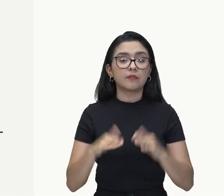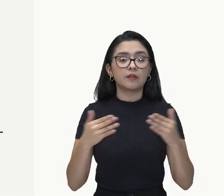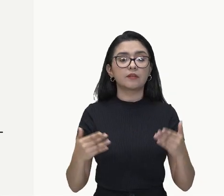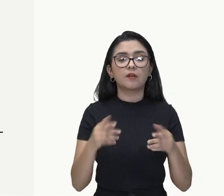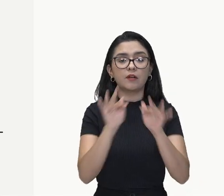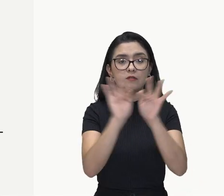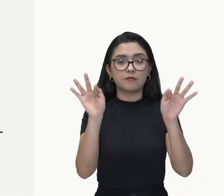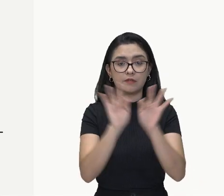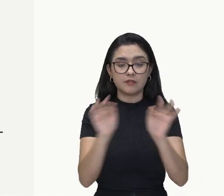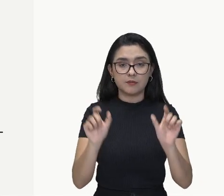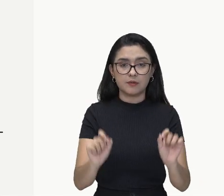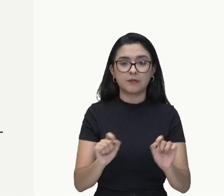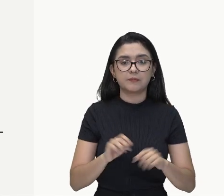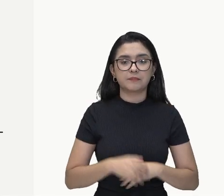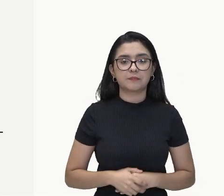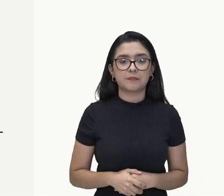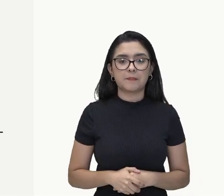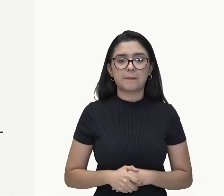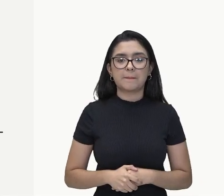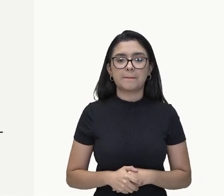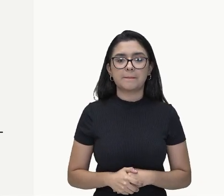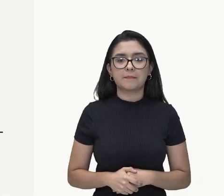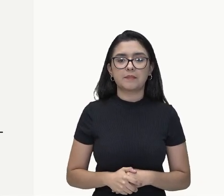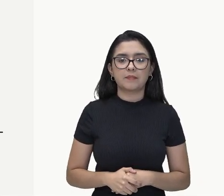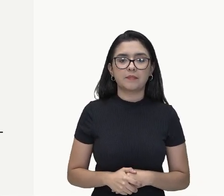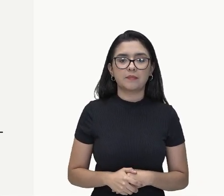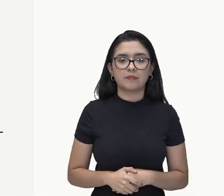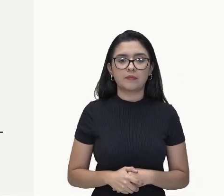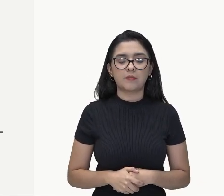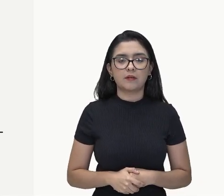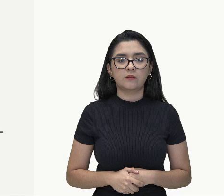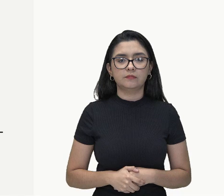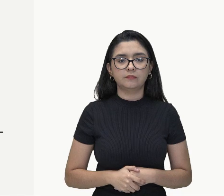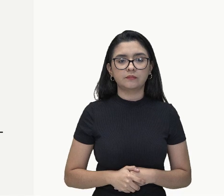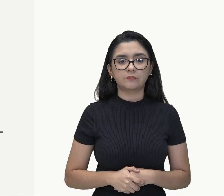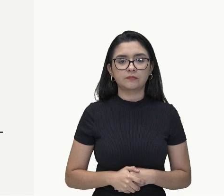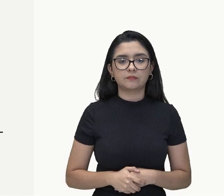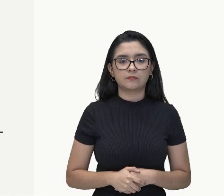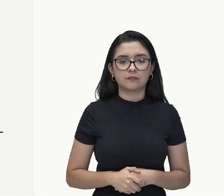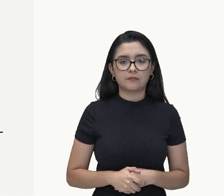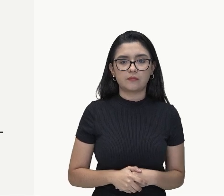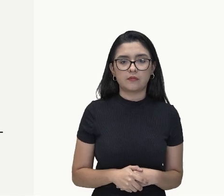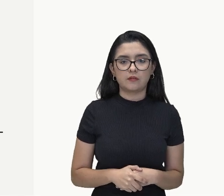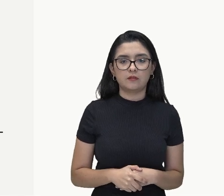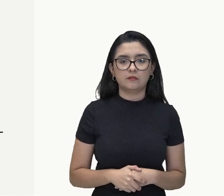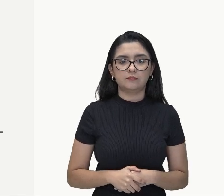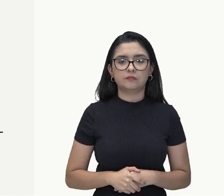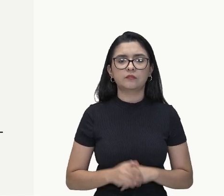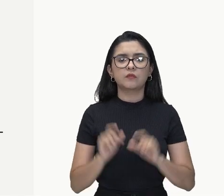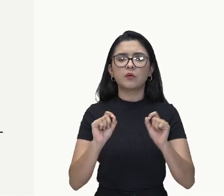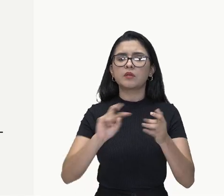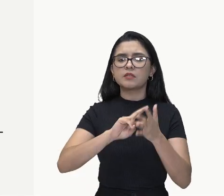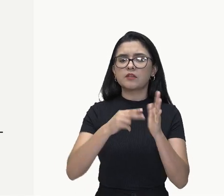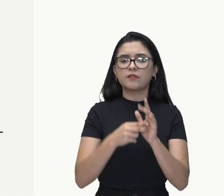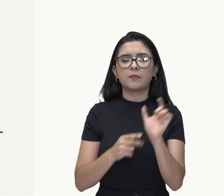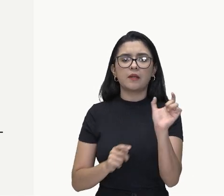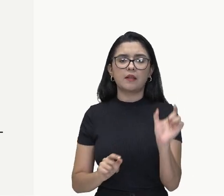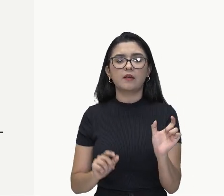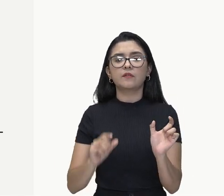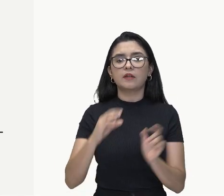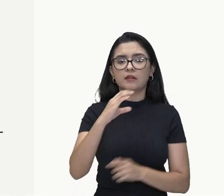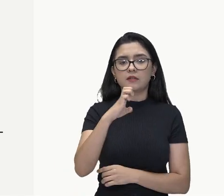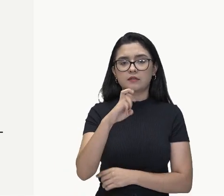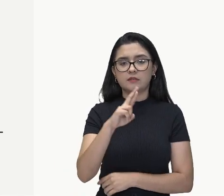falando, dizendo essa mensagem. Desde lo alto de los cerros. O que é cerros, professor?